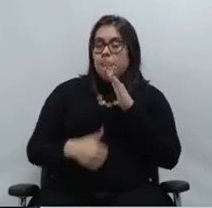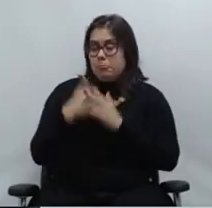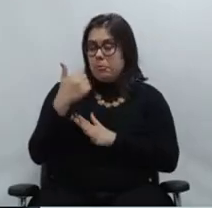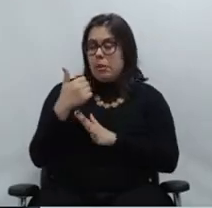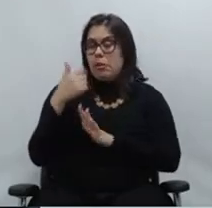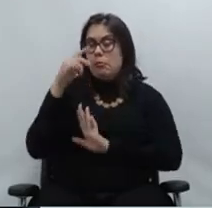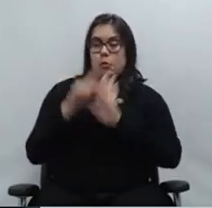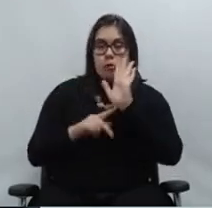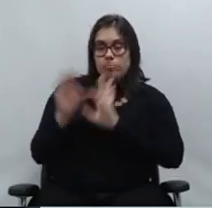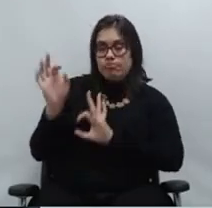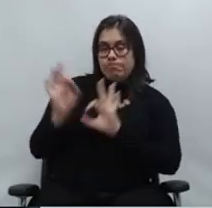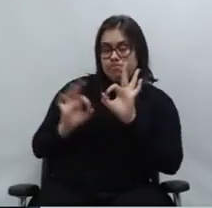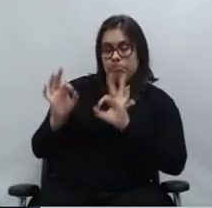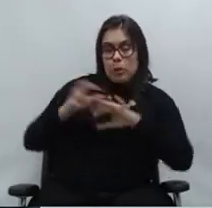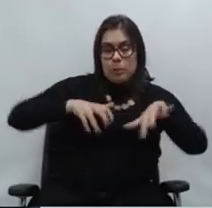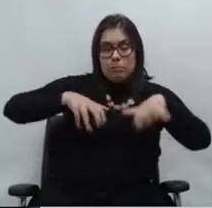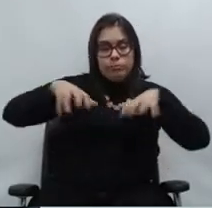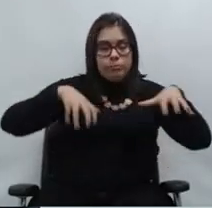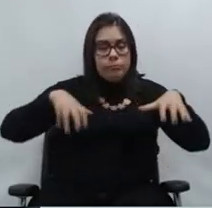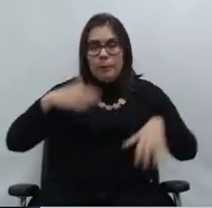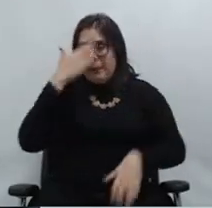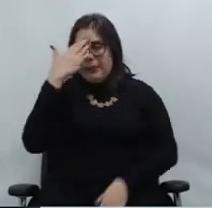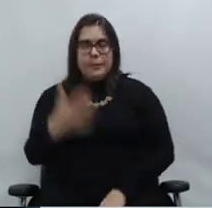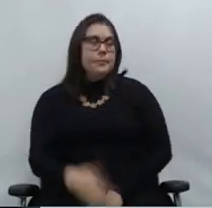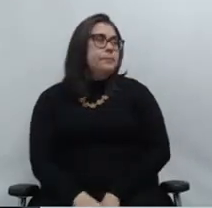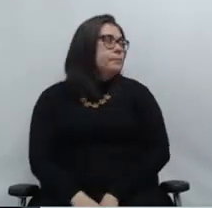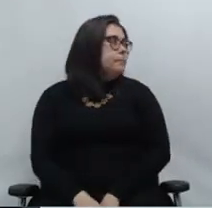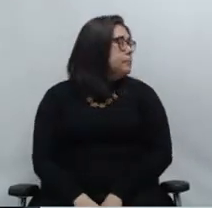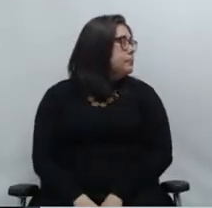piloto de descentralização das pré-conferências. Obrigada.